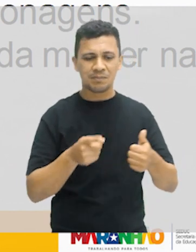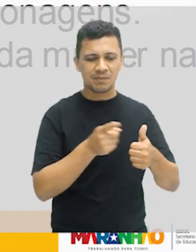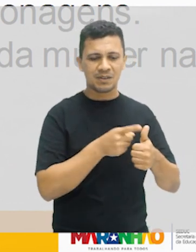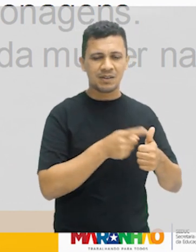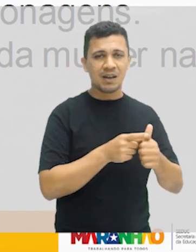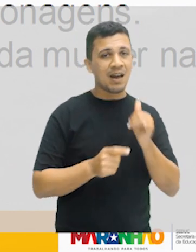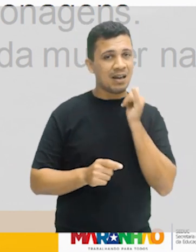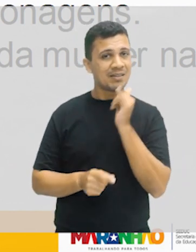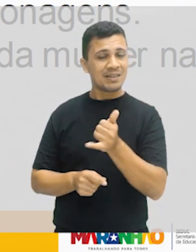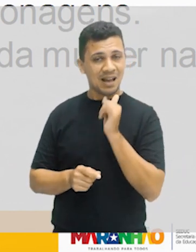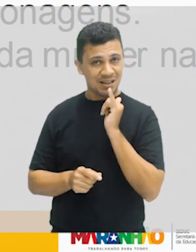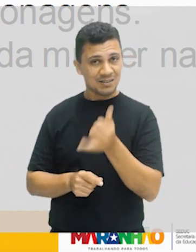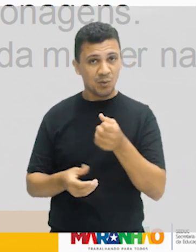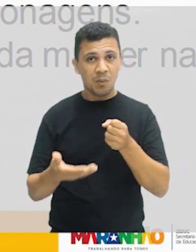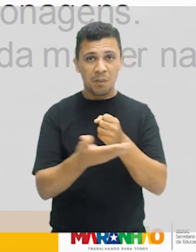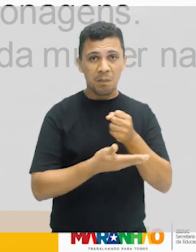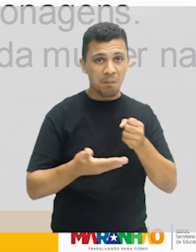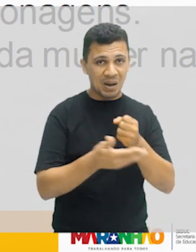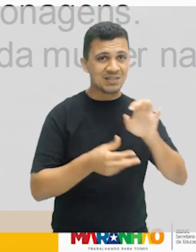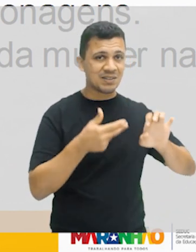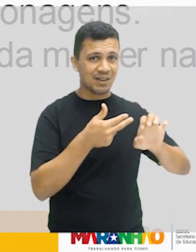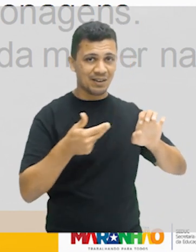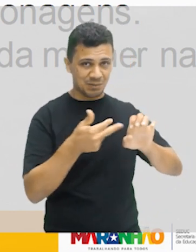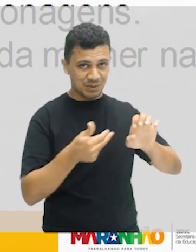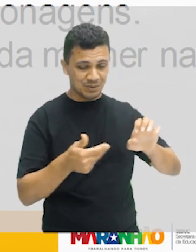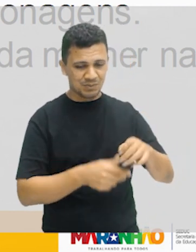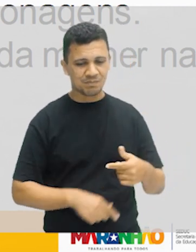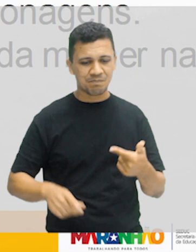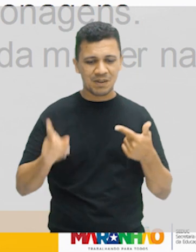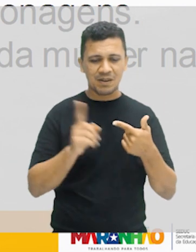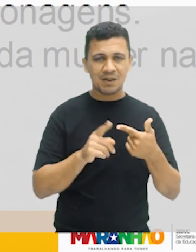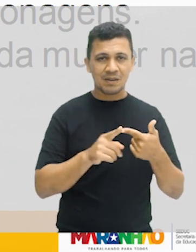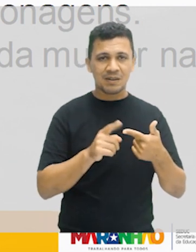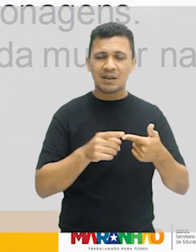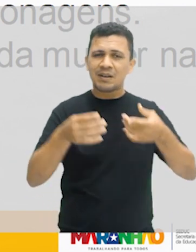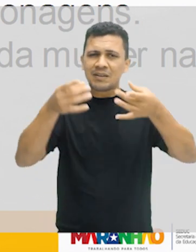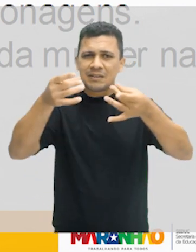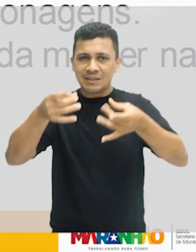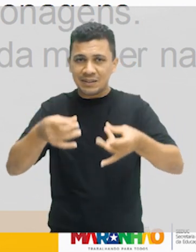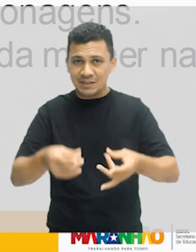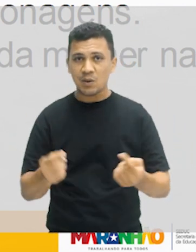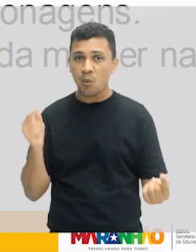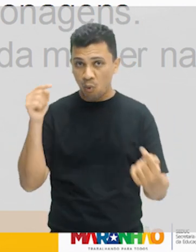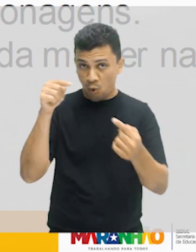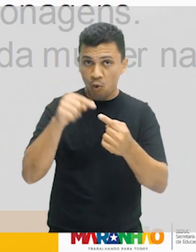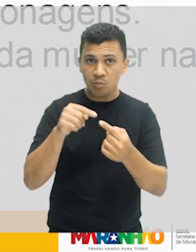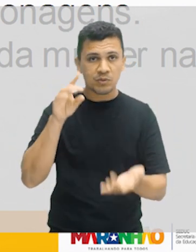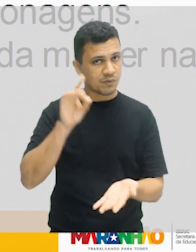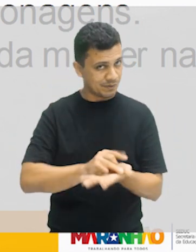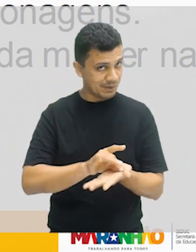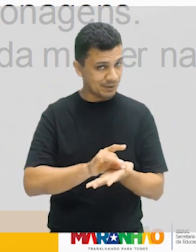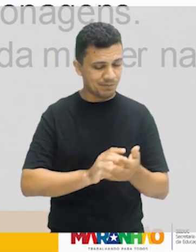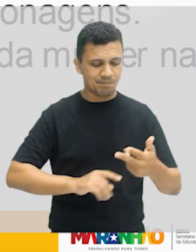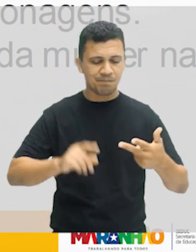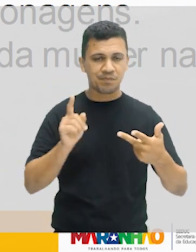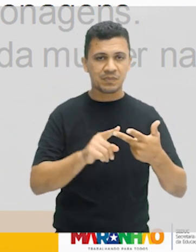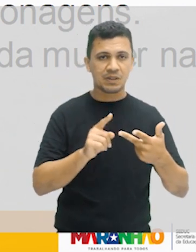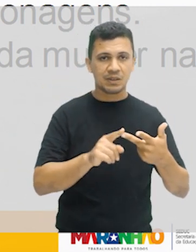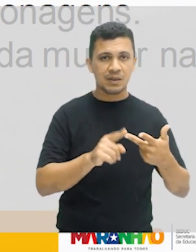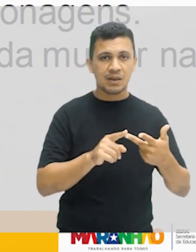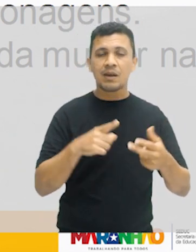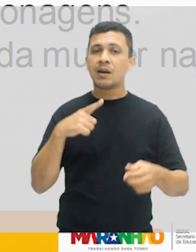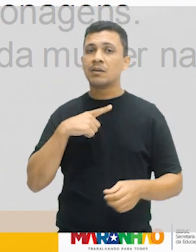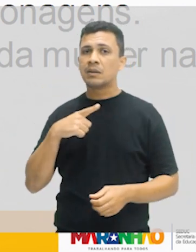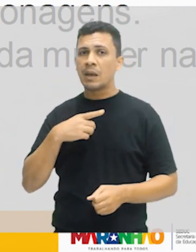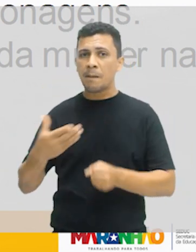base em elementos fantásticos, descrição com base no retrato objetivo da realidade, injunção com